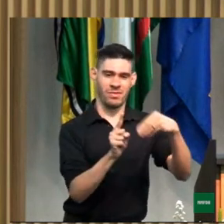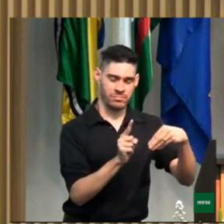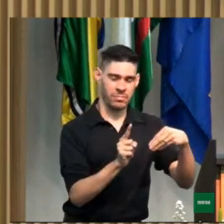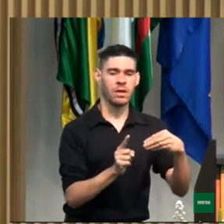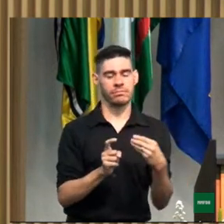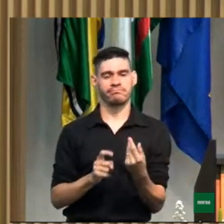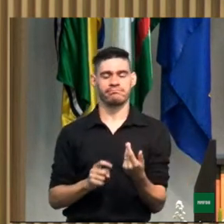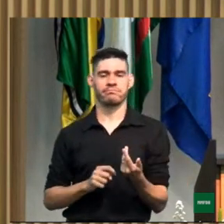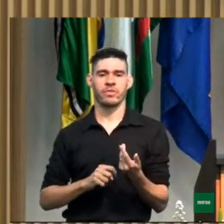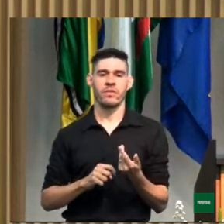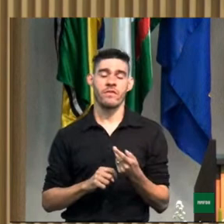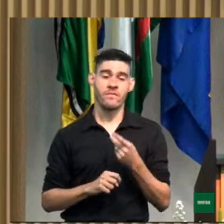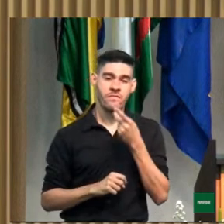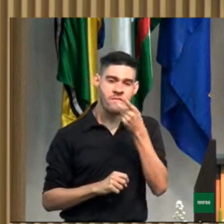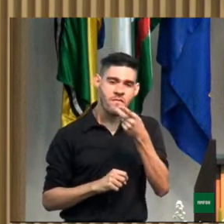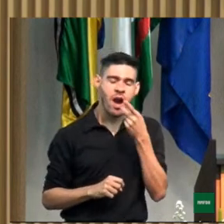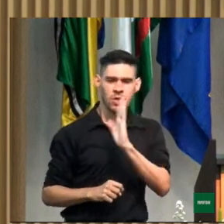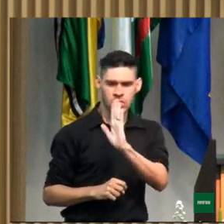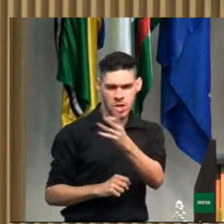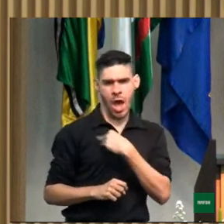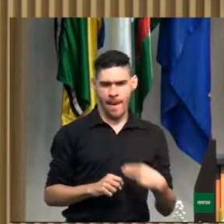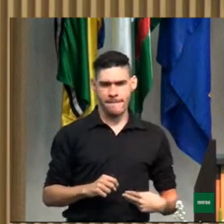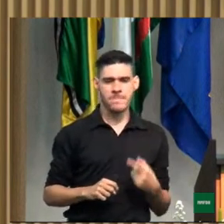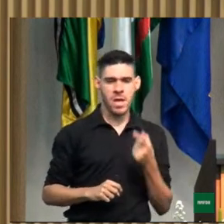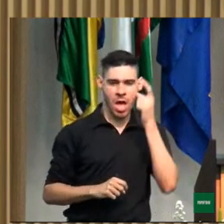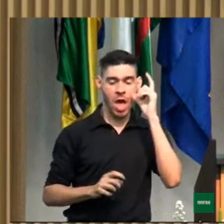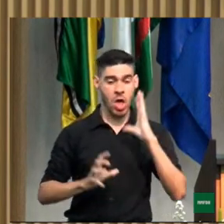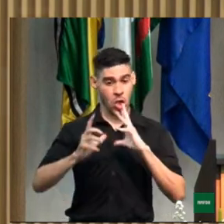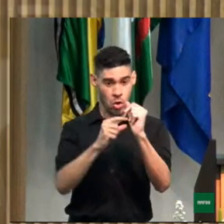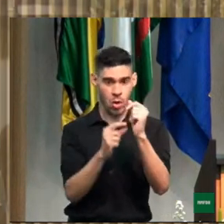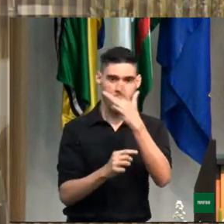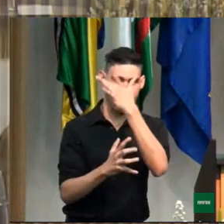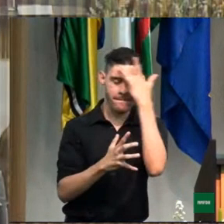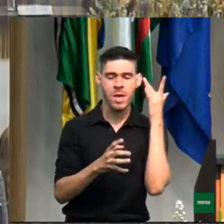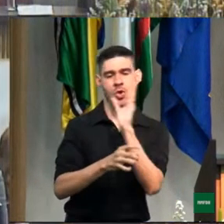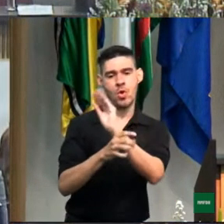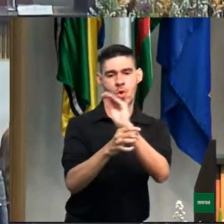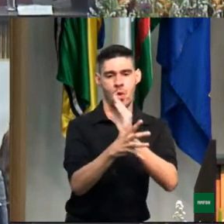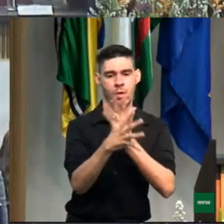é todo mundo cuidando de todo mundo. Muito obrigada a todos.